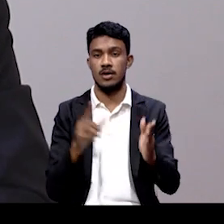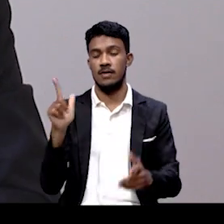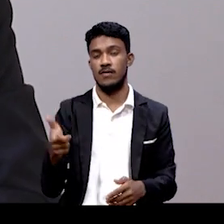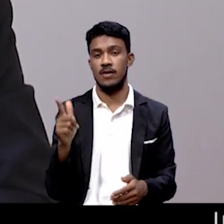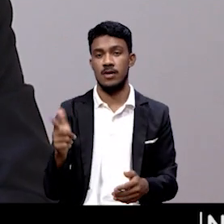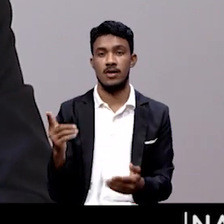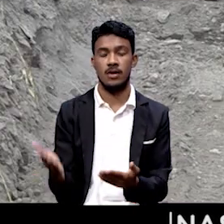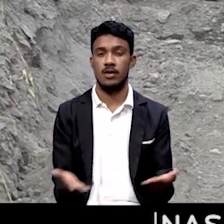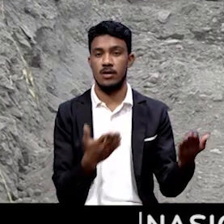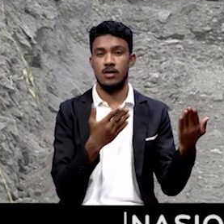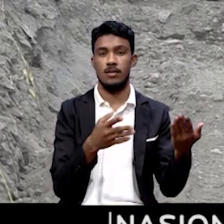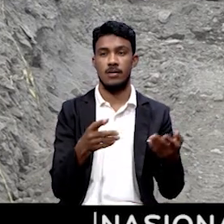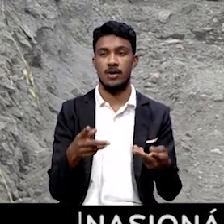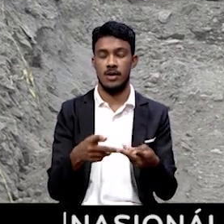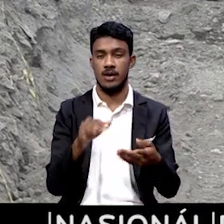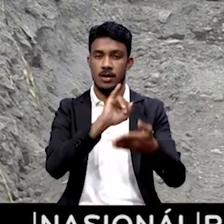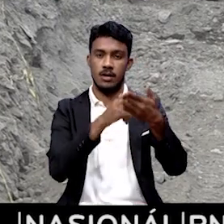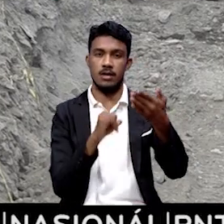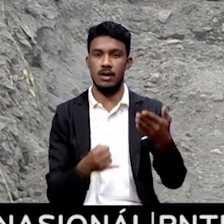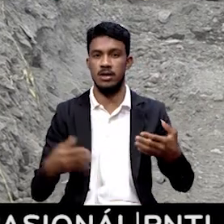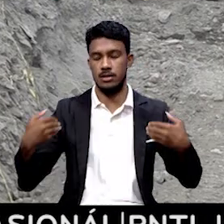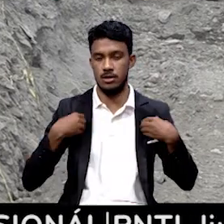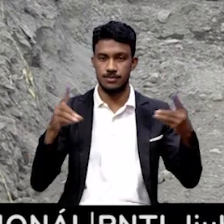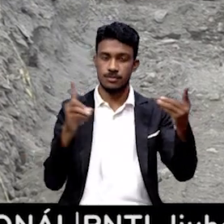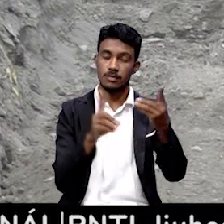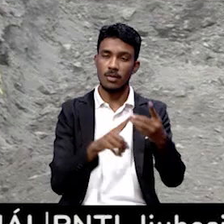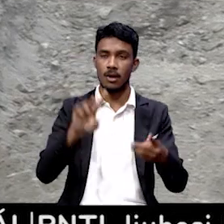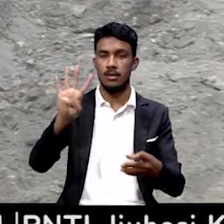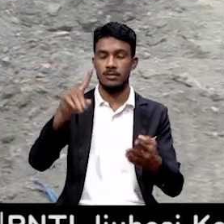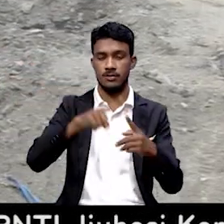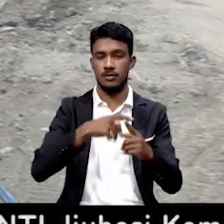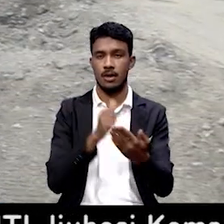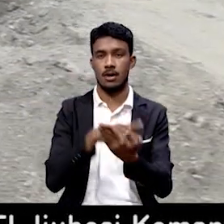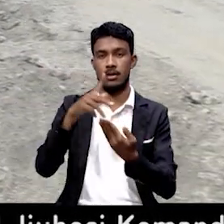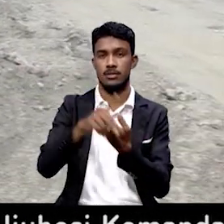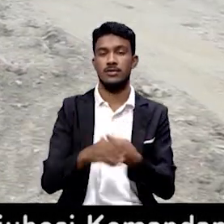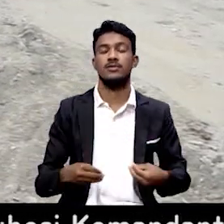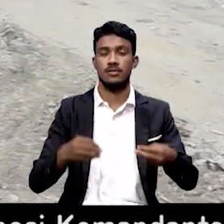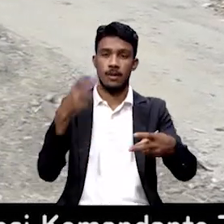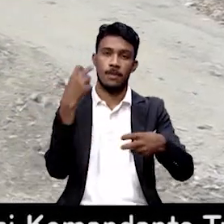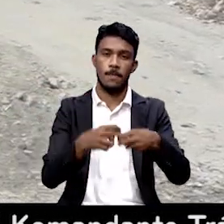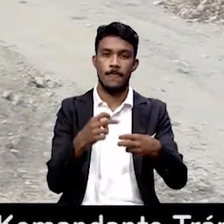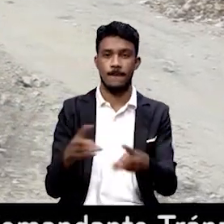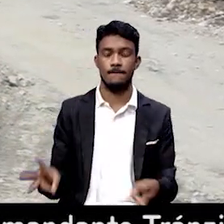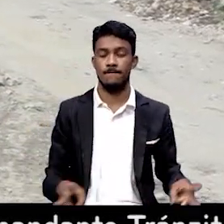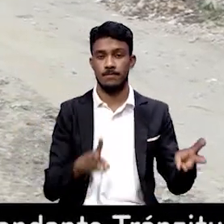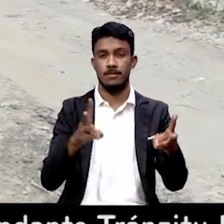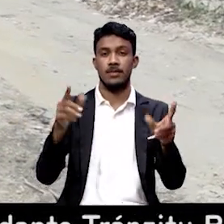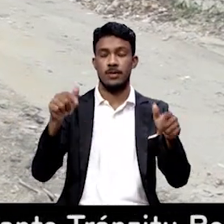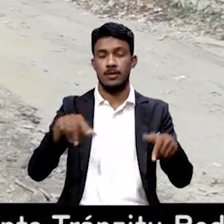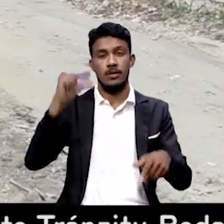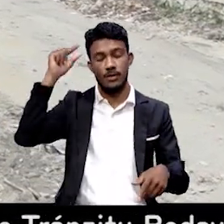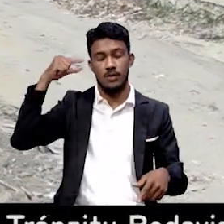tudo levar dentro verifica. O acontecimento Loron Hatful em abril foi o impacto da infraestrutura Railaran no